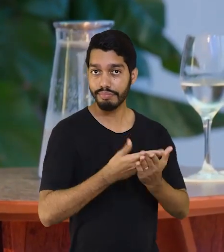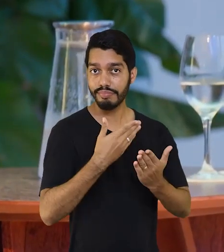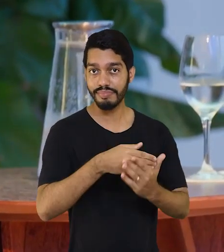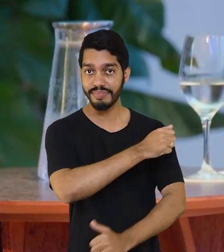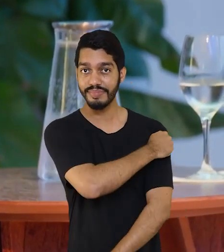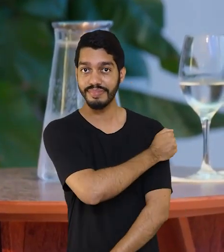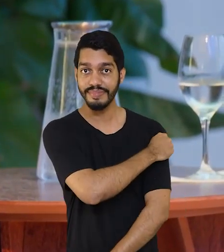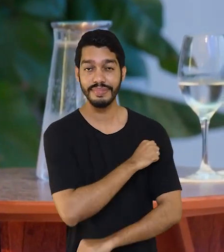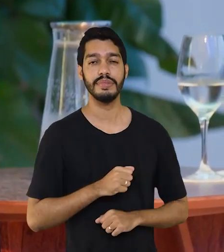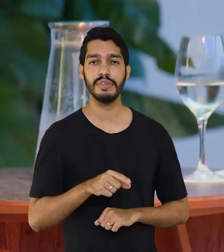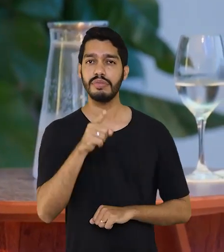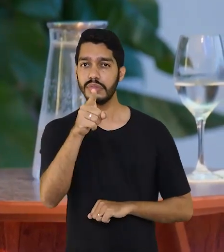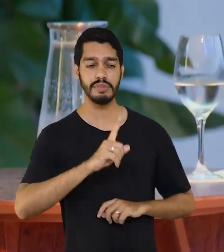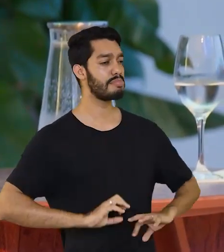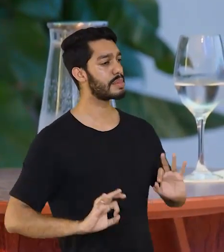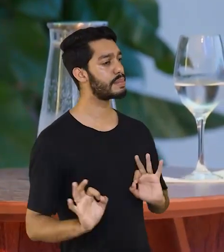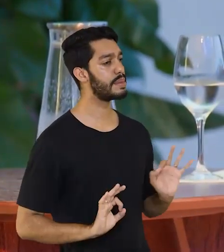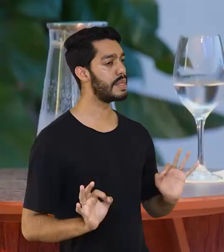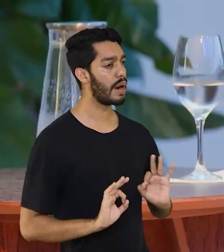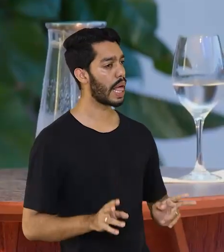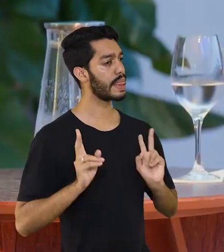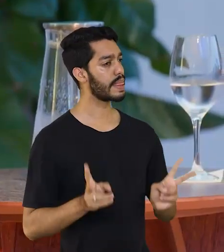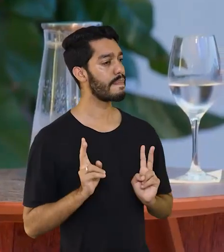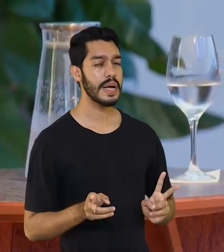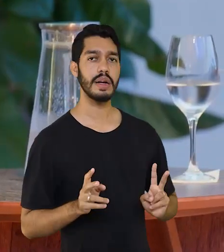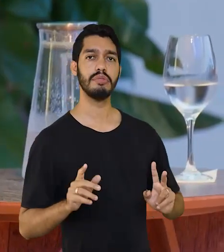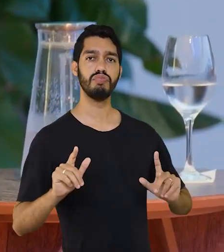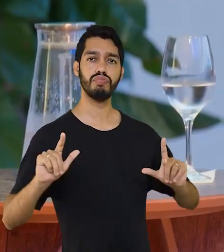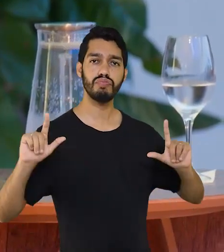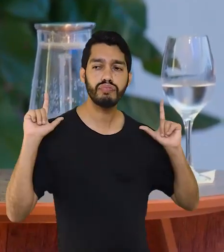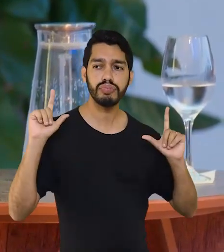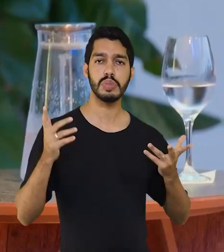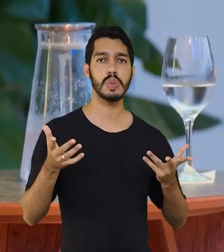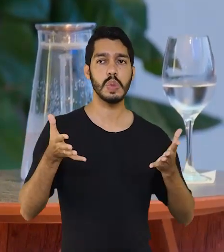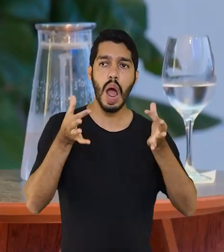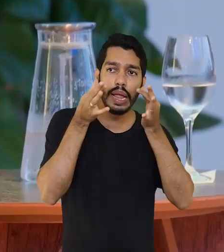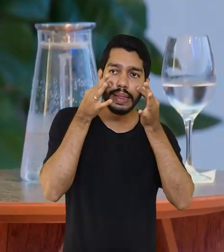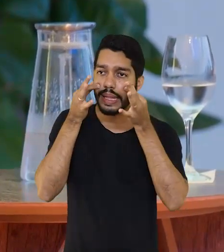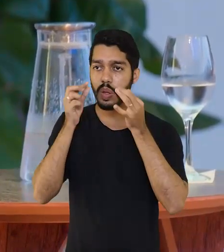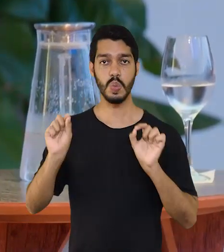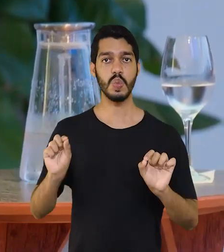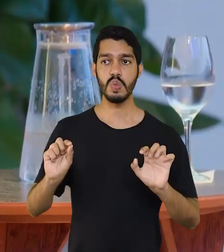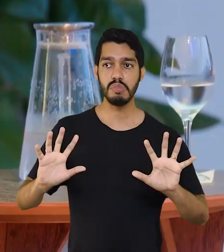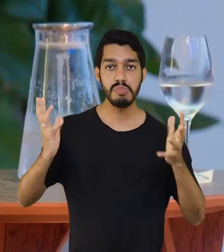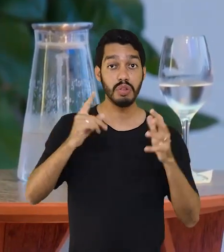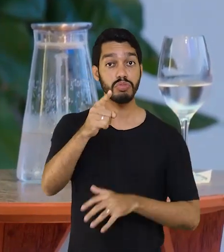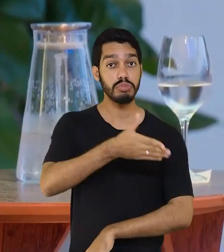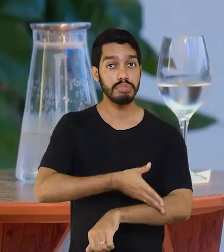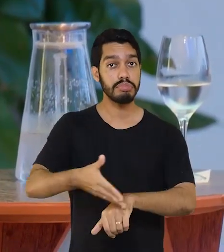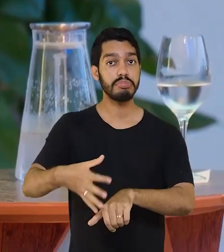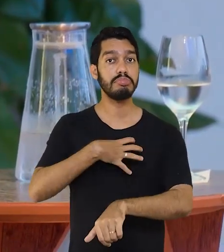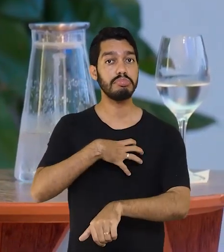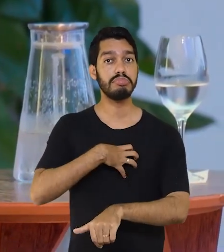galera, estudante. Como que você se prepara para estar relevante, para sempre estar, né, atento ao que está acontecendo?